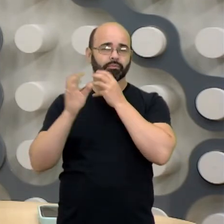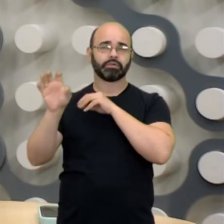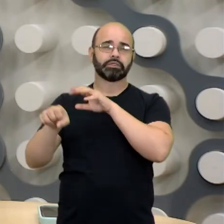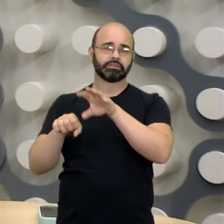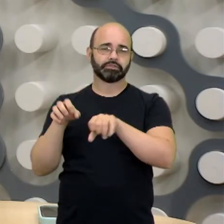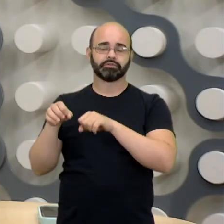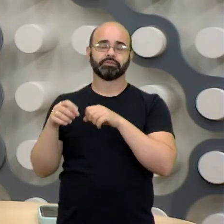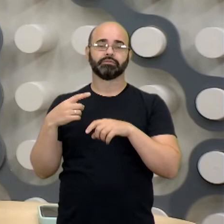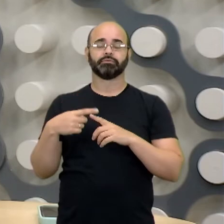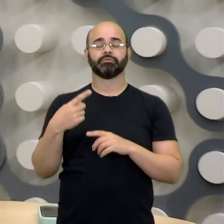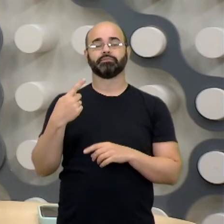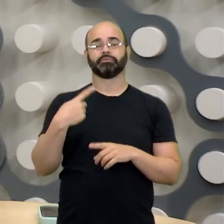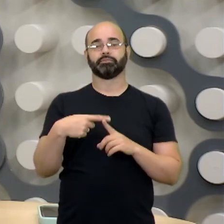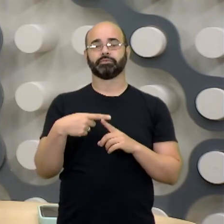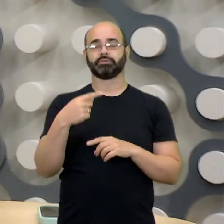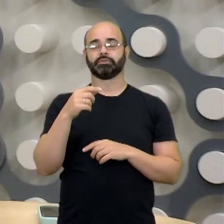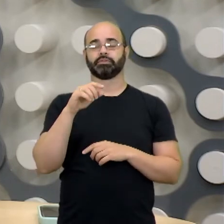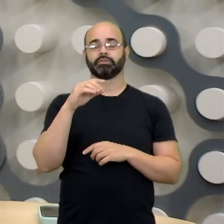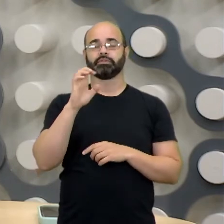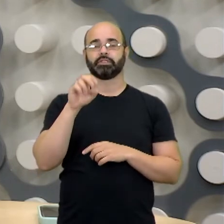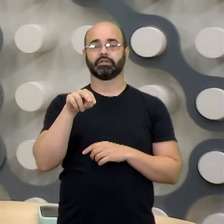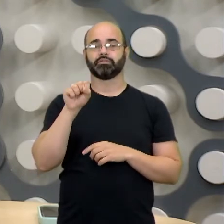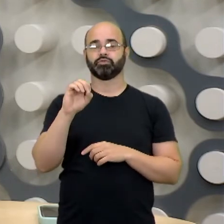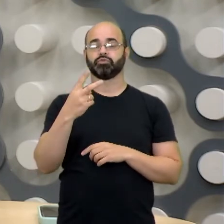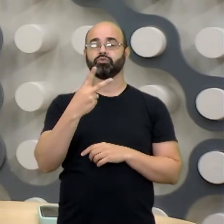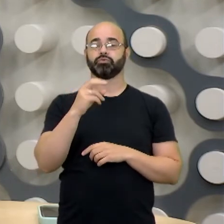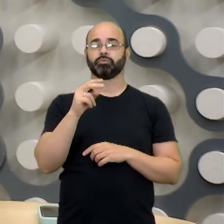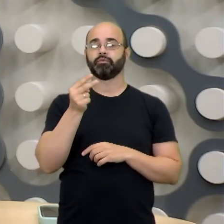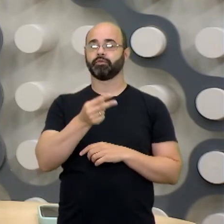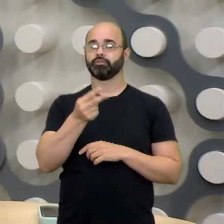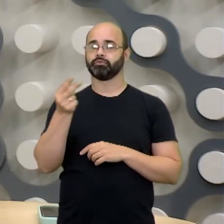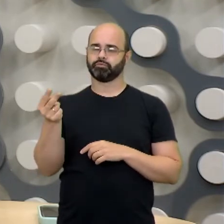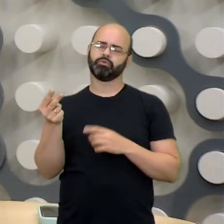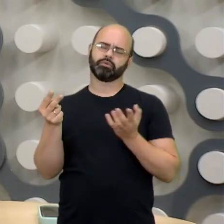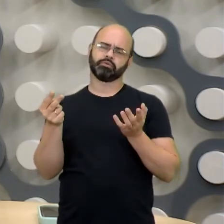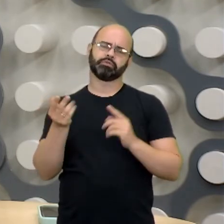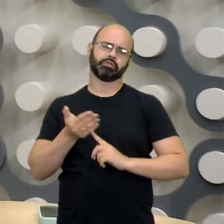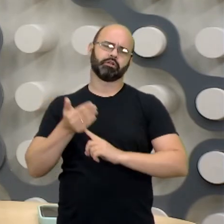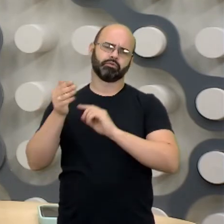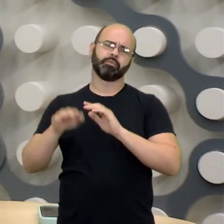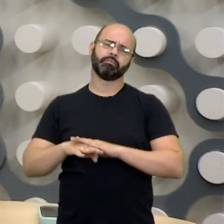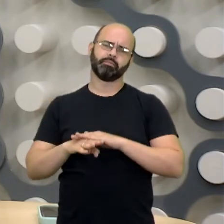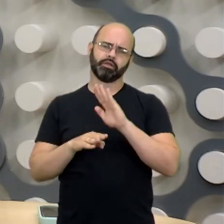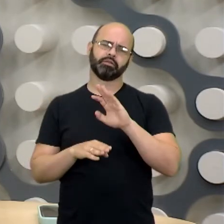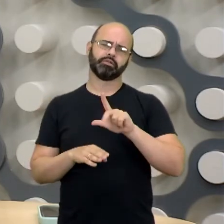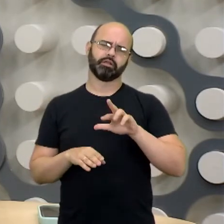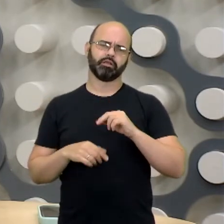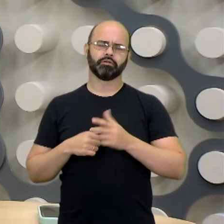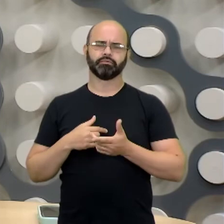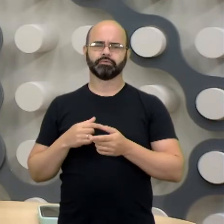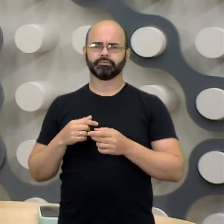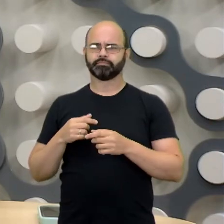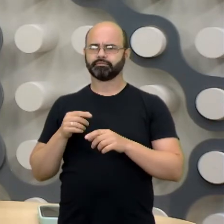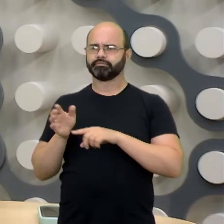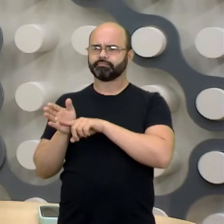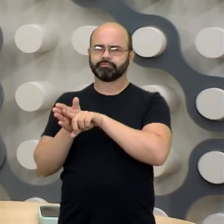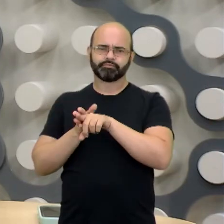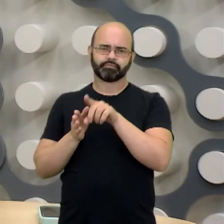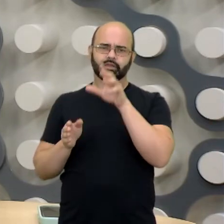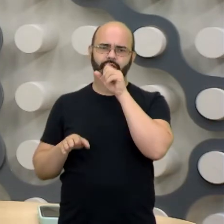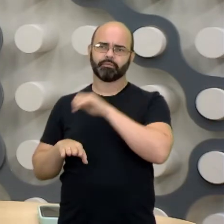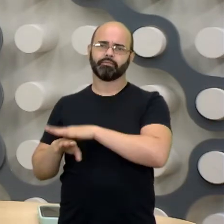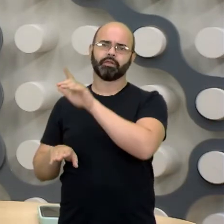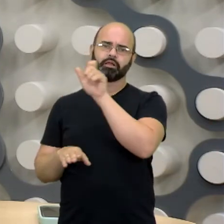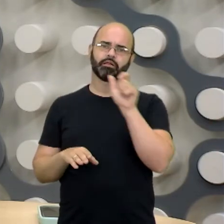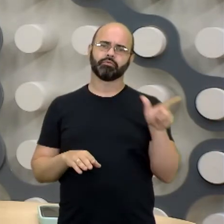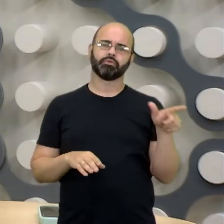de 2022, ele vai ter muito mais tecnologia, né, e muito mais agilidade e rapidez do que tivemos no censo de 2010,